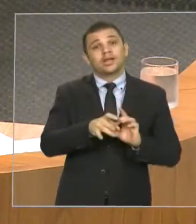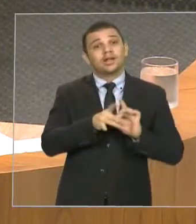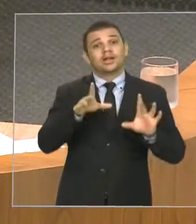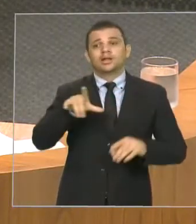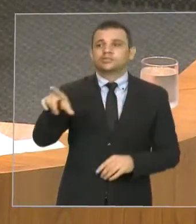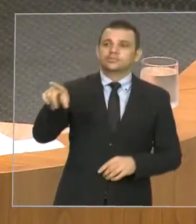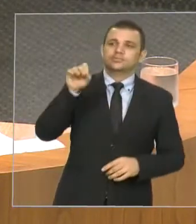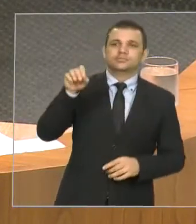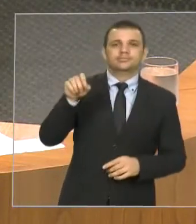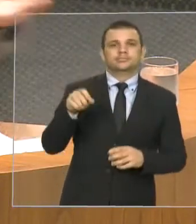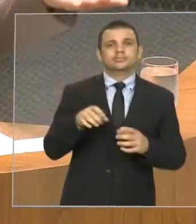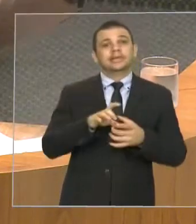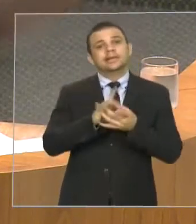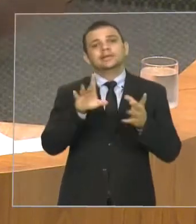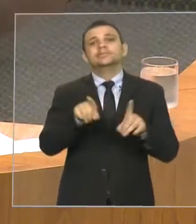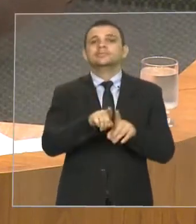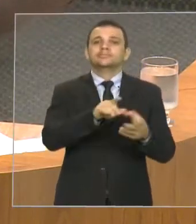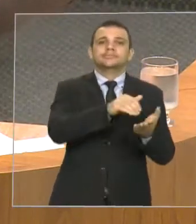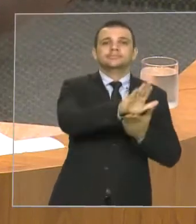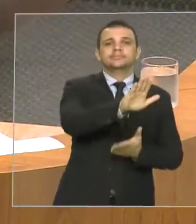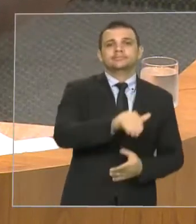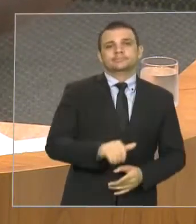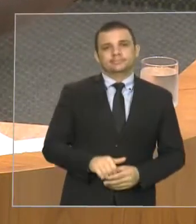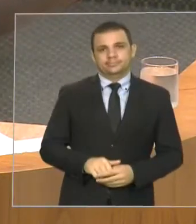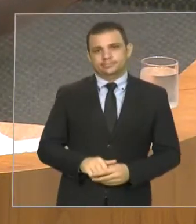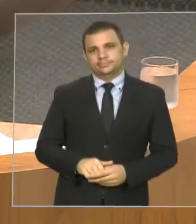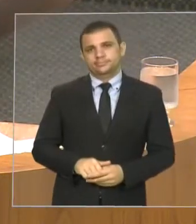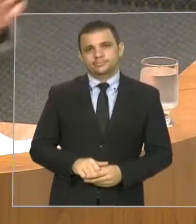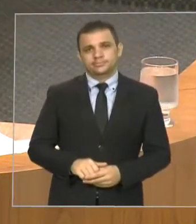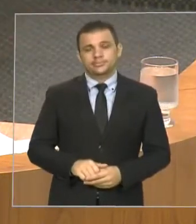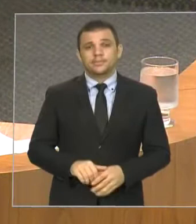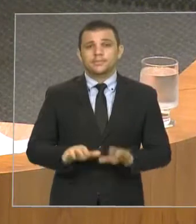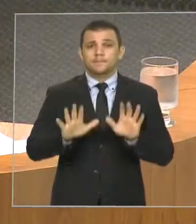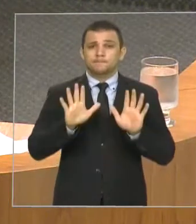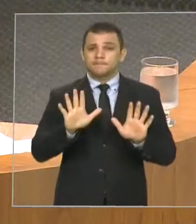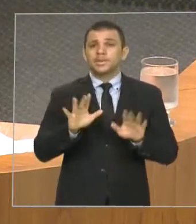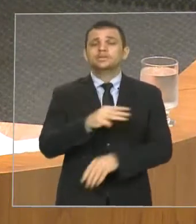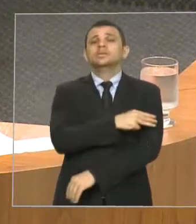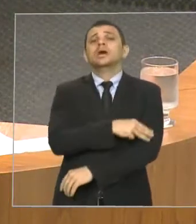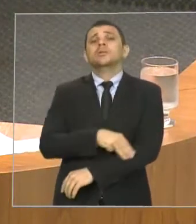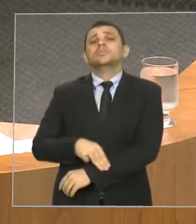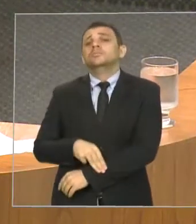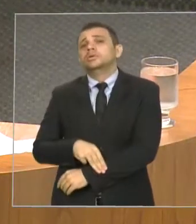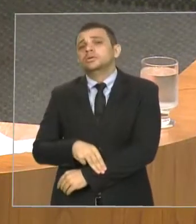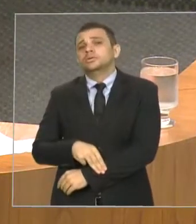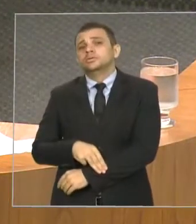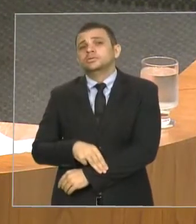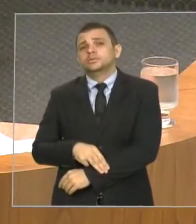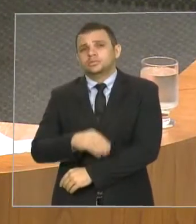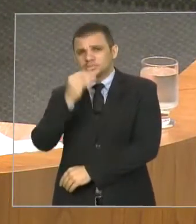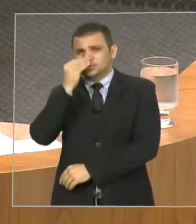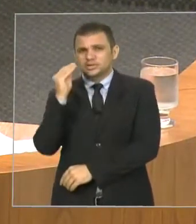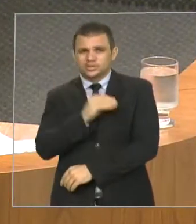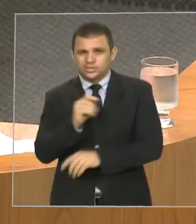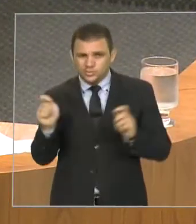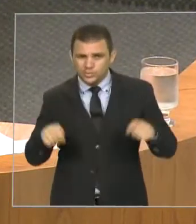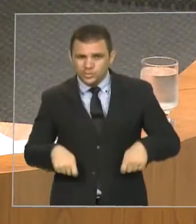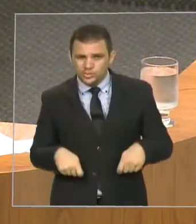exoneração. Mas não podemos passar por cima da moralidade.